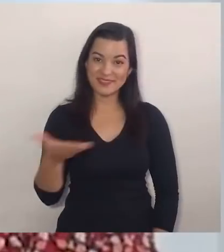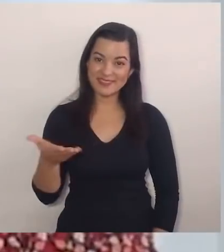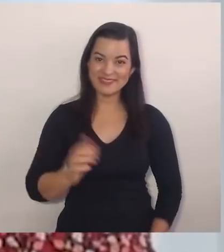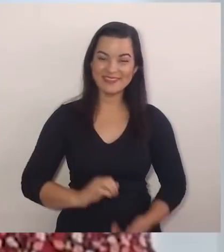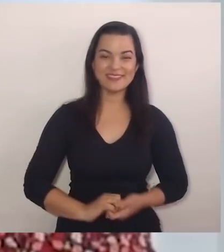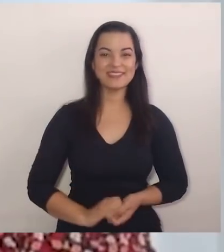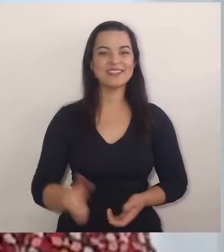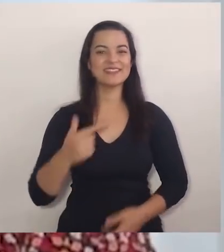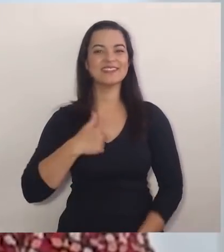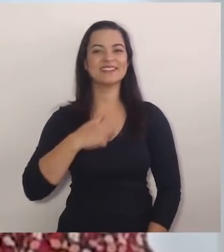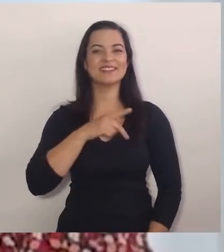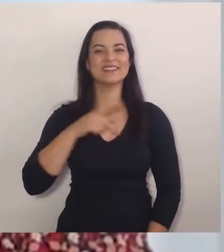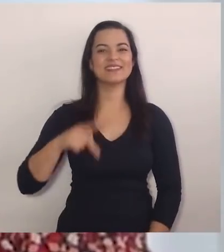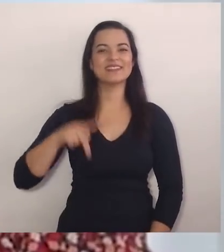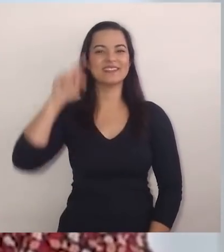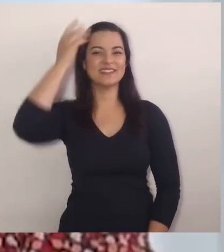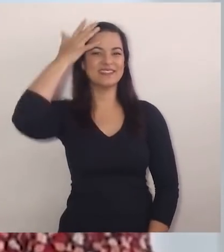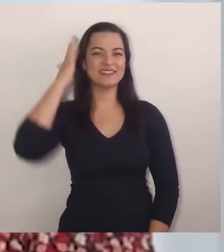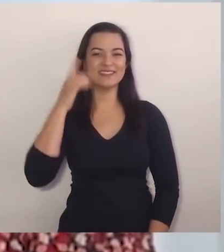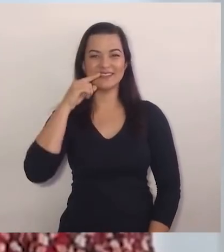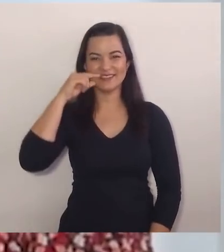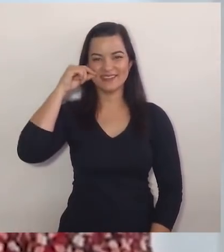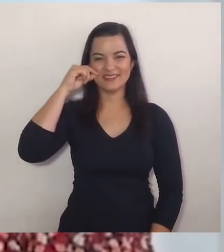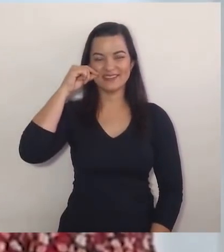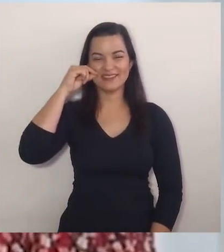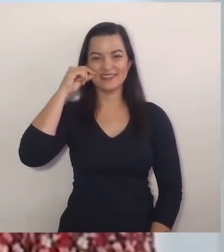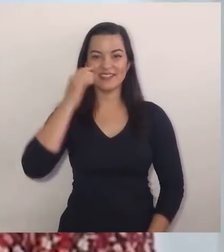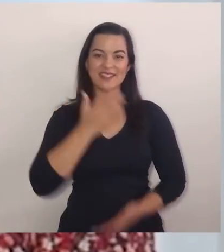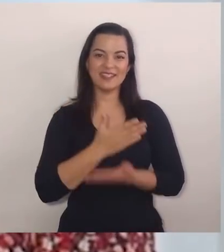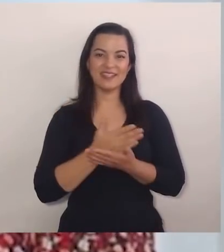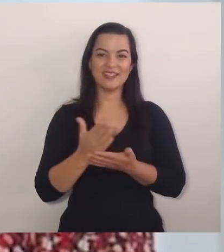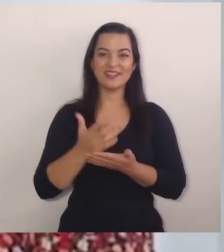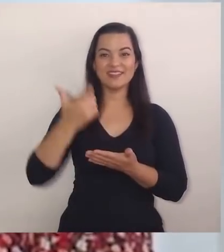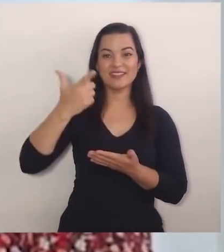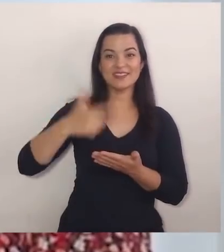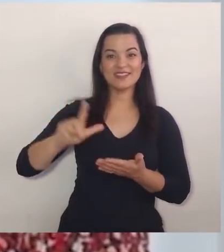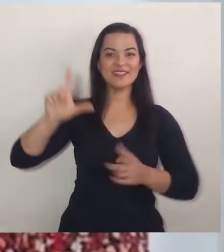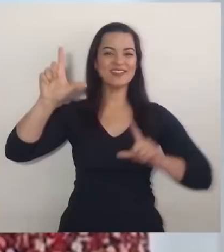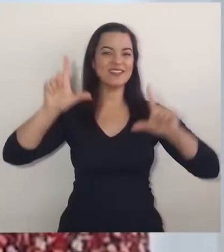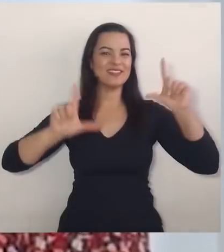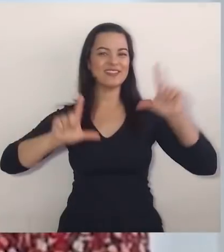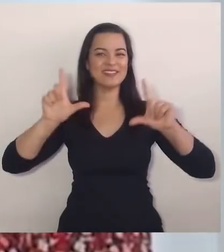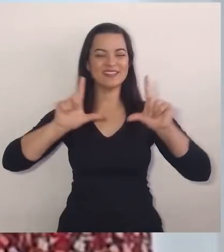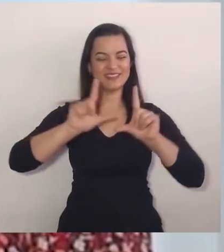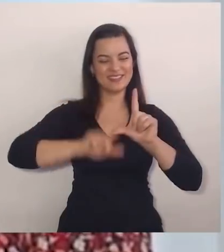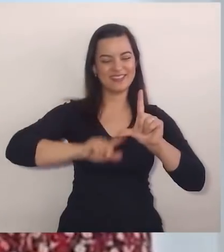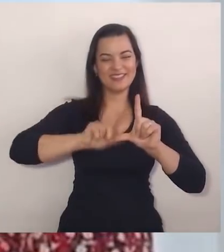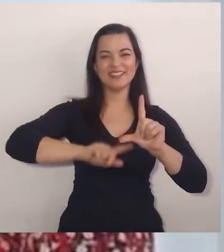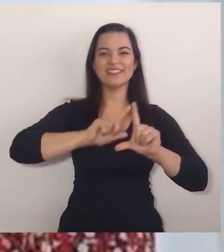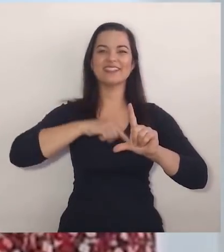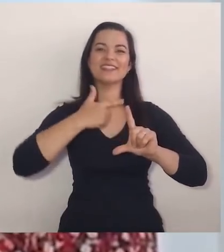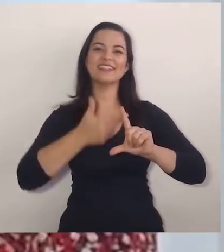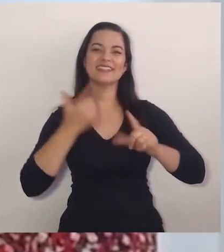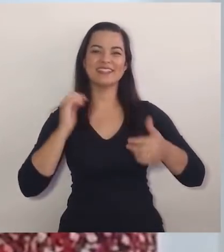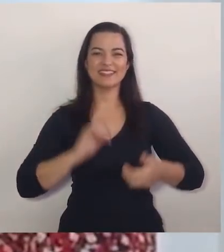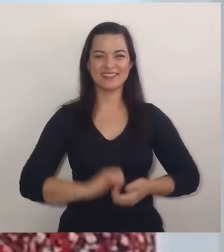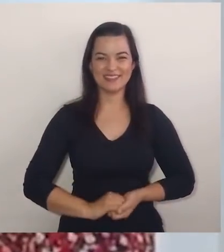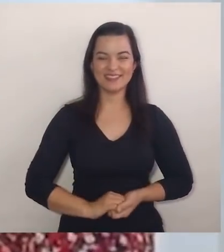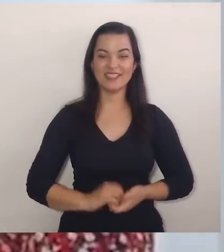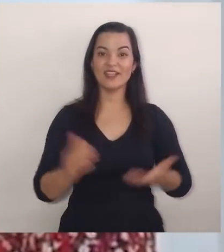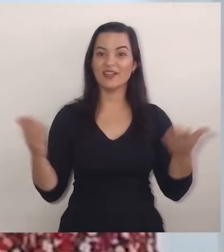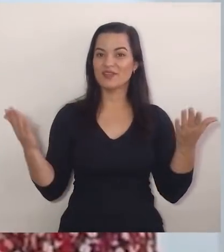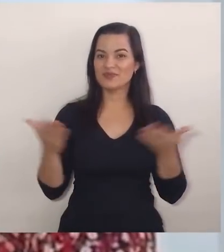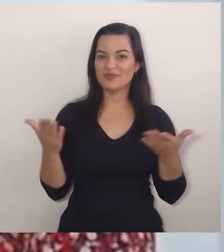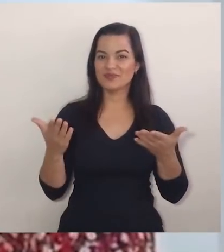tudo bem com vocês? Eu sou a professora Thalita e está começando mais um programa Além das